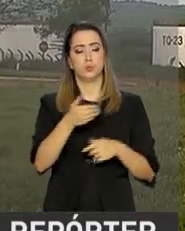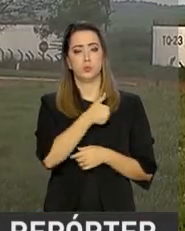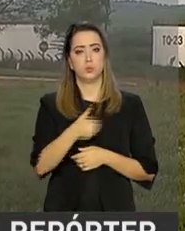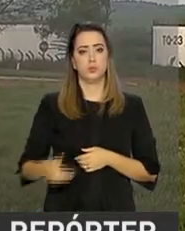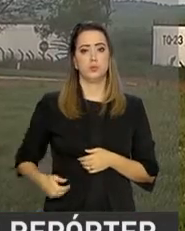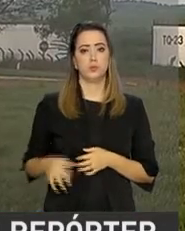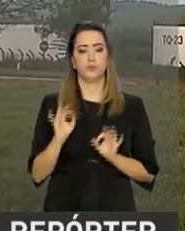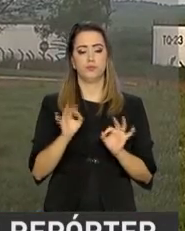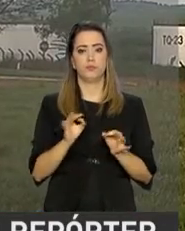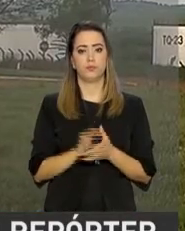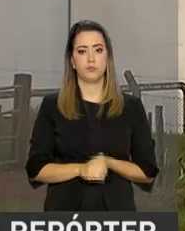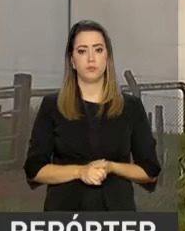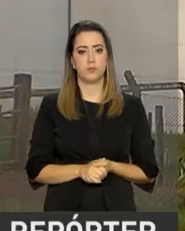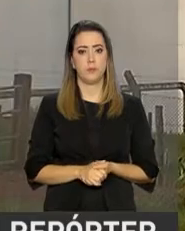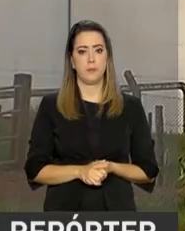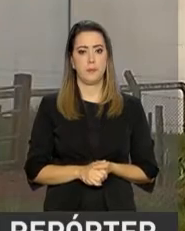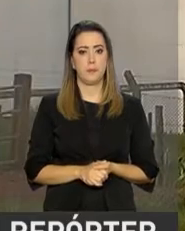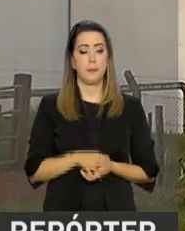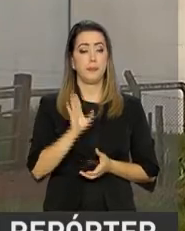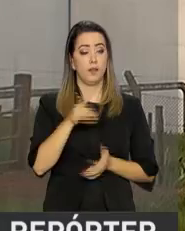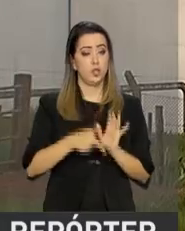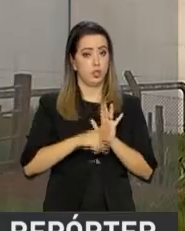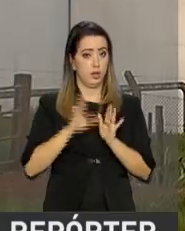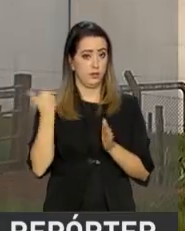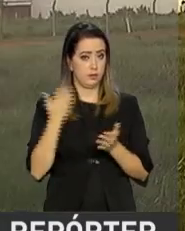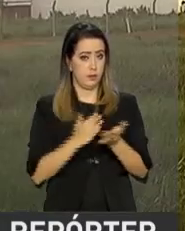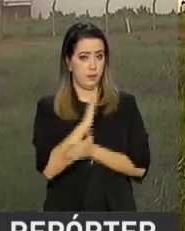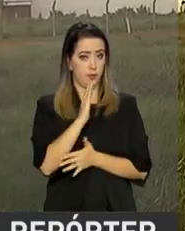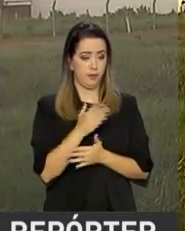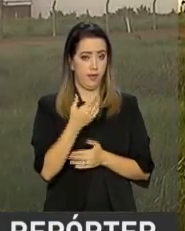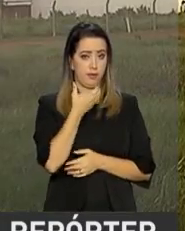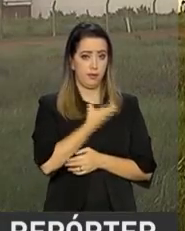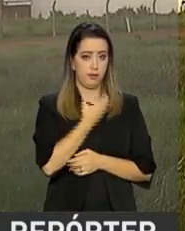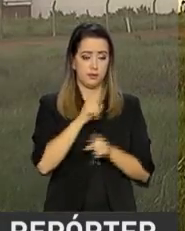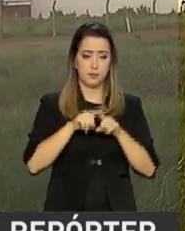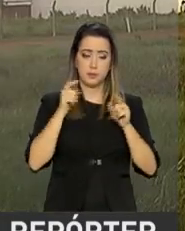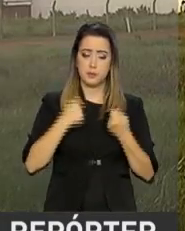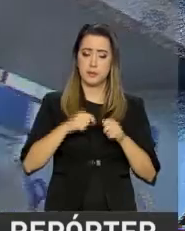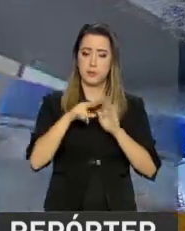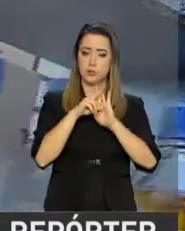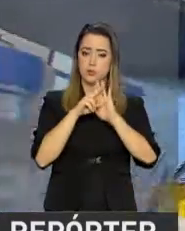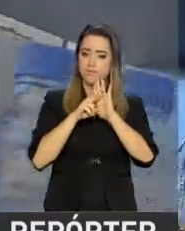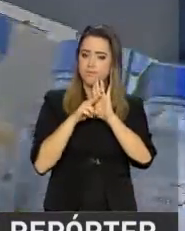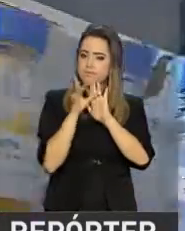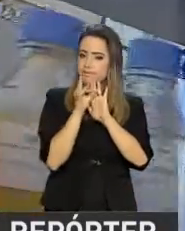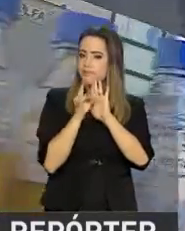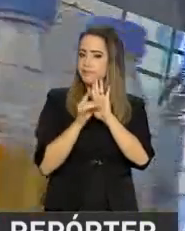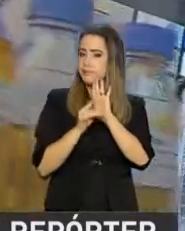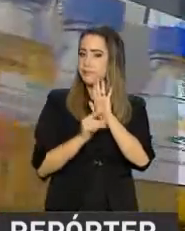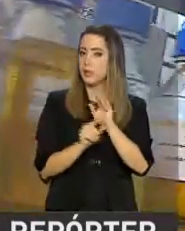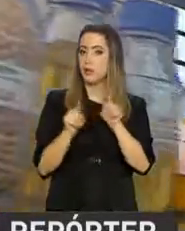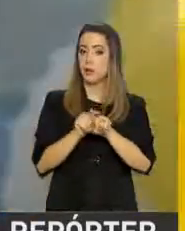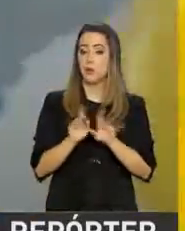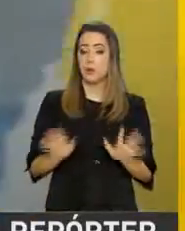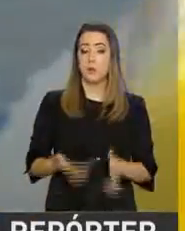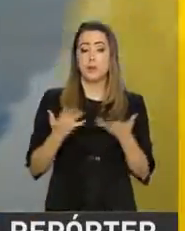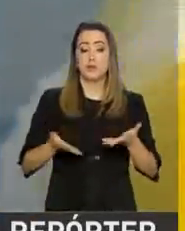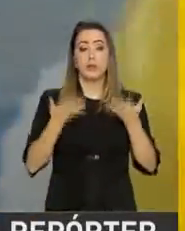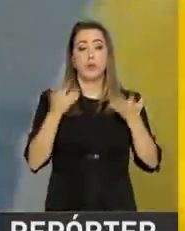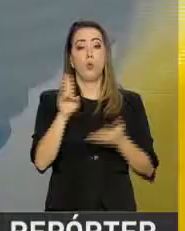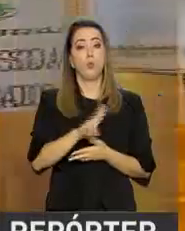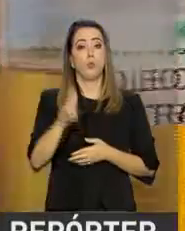a iniciativa que já tinha sido sancionada em dezembro mas precisava de regulamentação vai promover o aumento do uso dos combustíveis